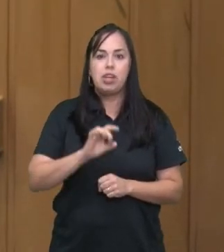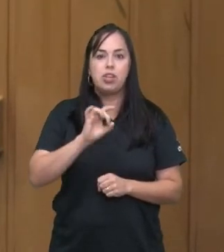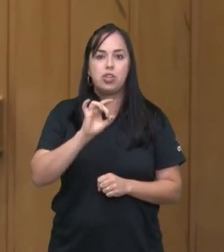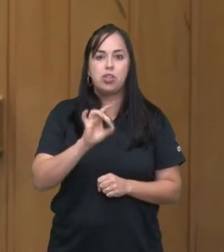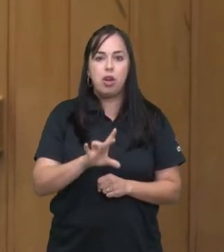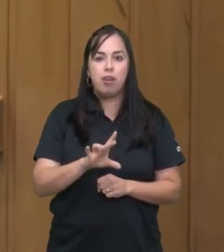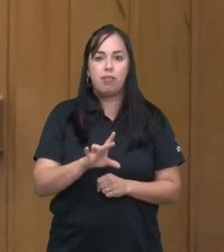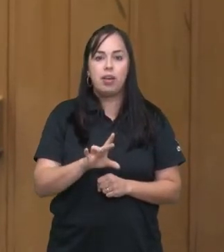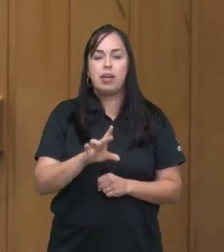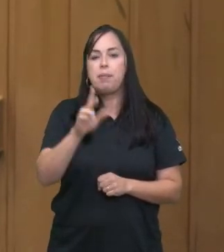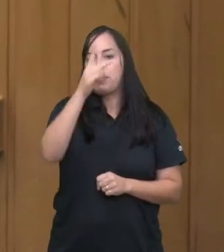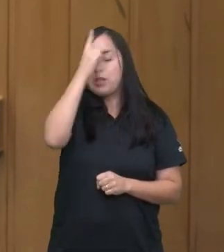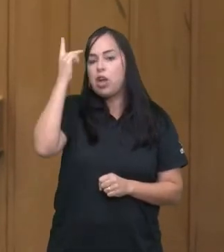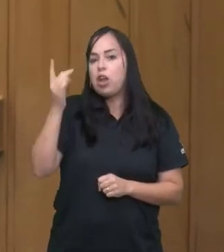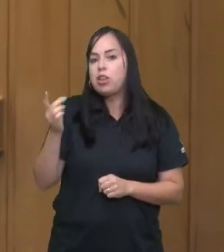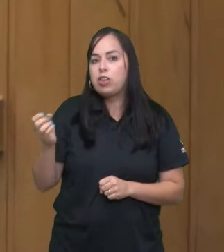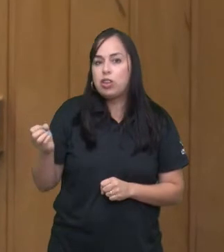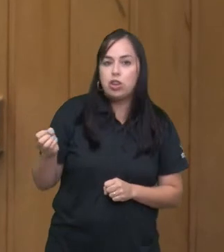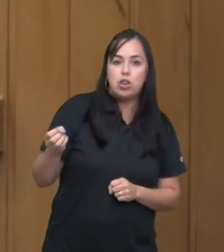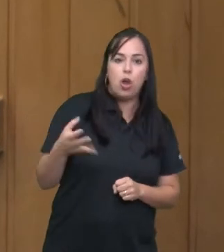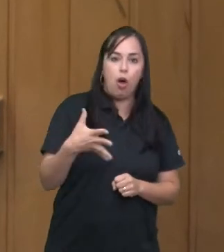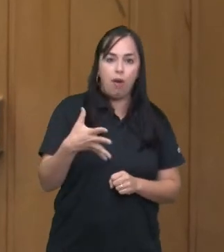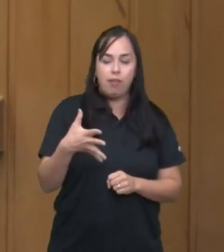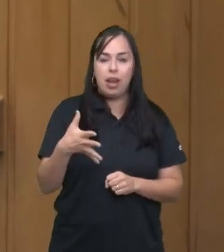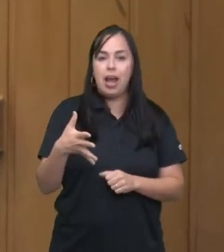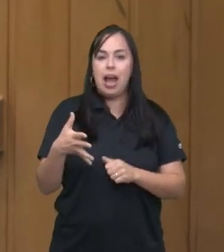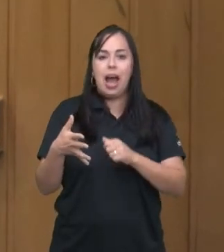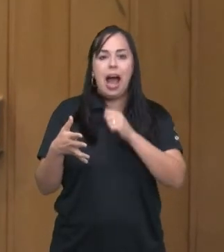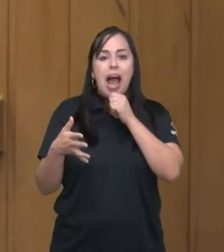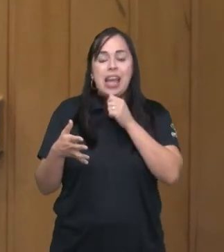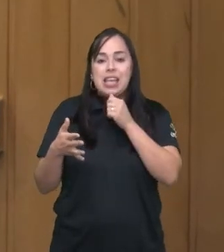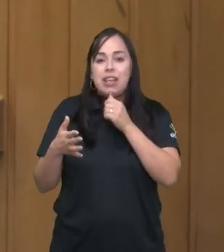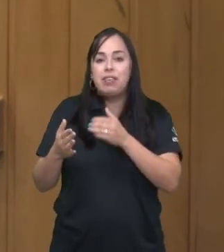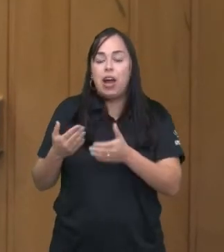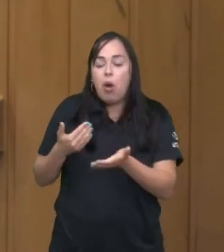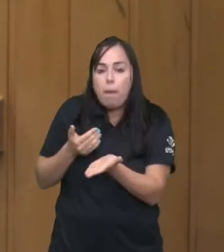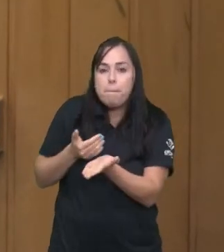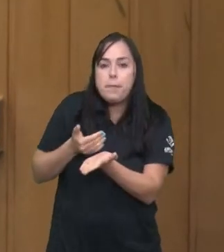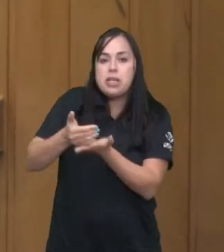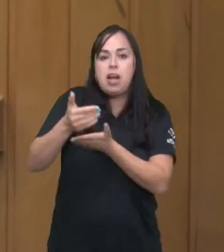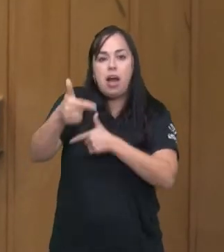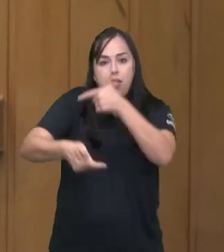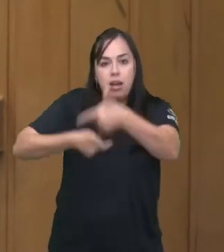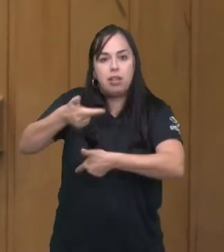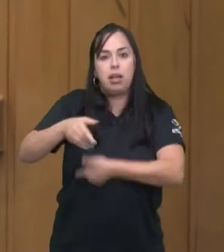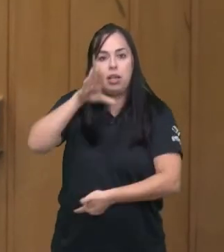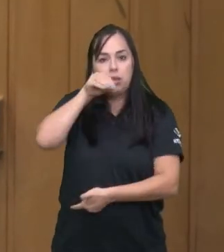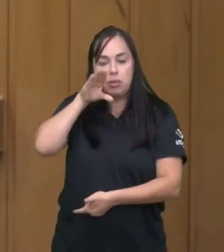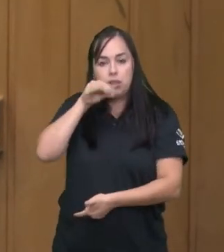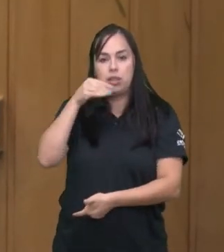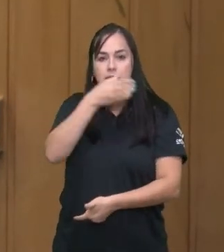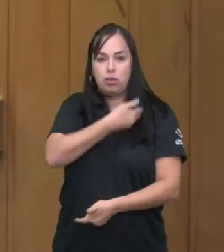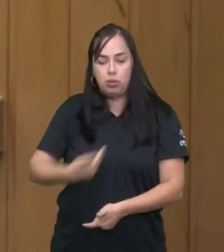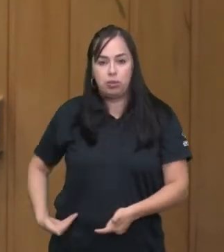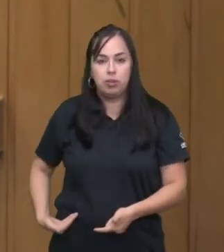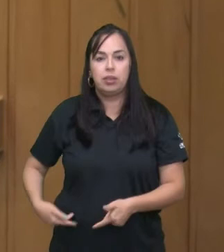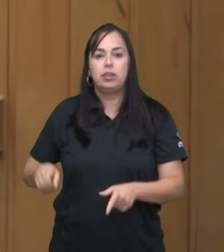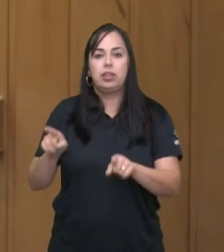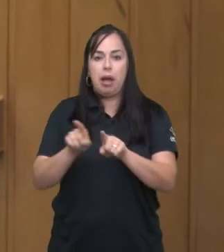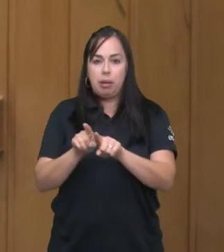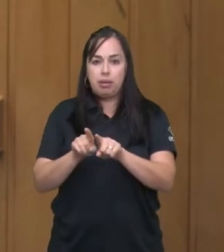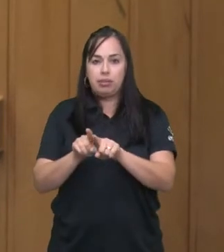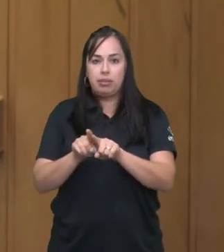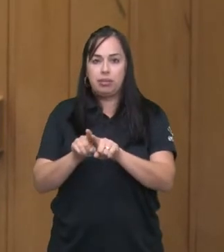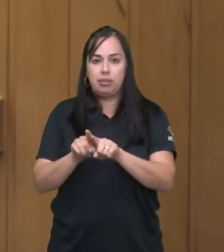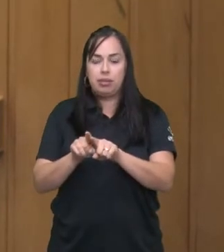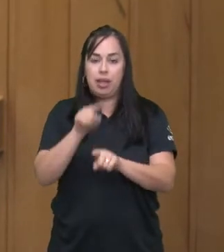para novos servidores que ainda irão ingressar no serviço público municipal após a sanção